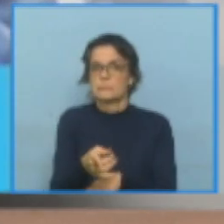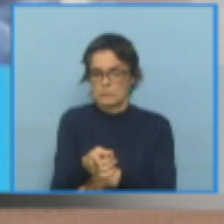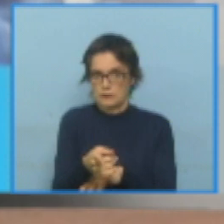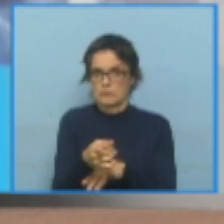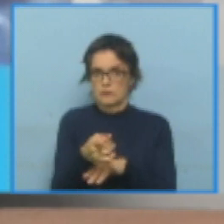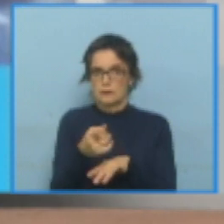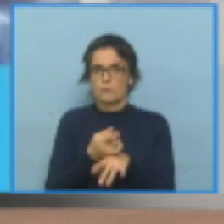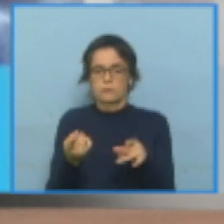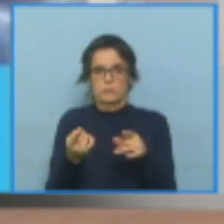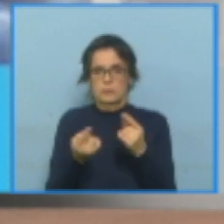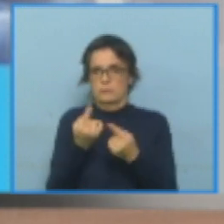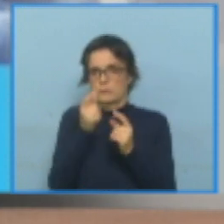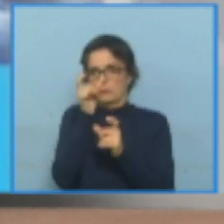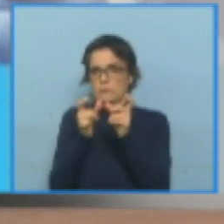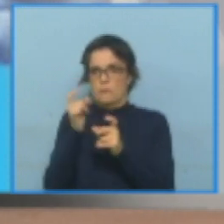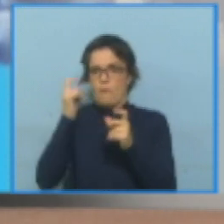a irracionalidade